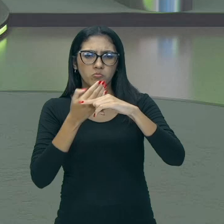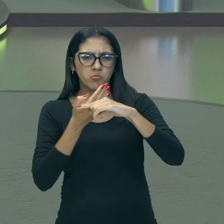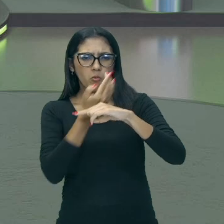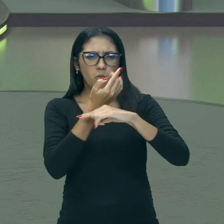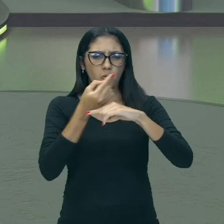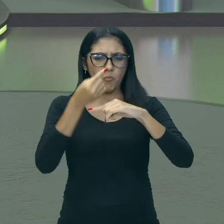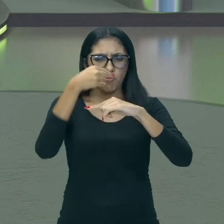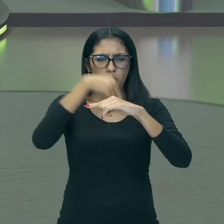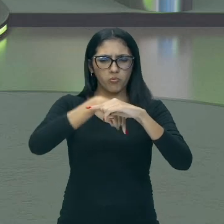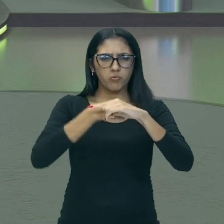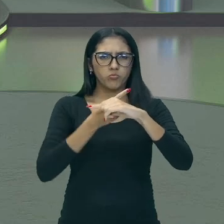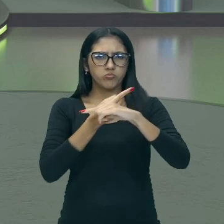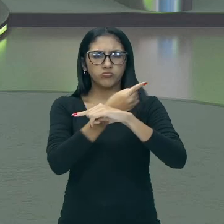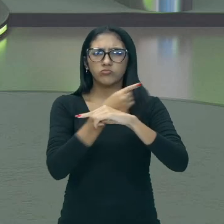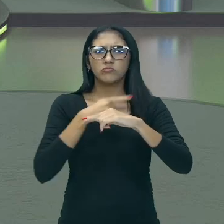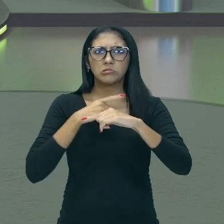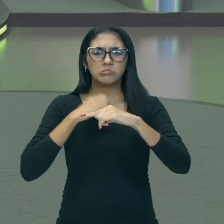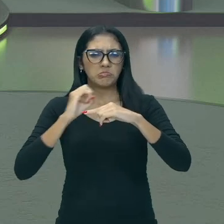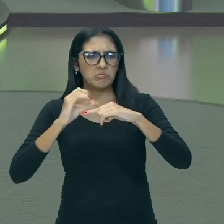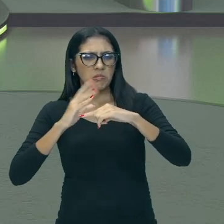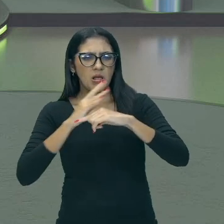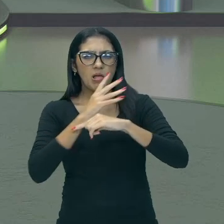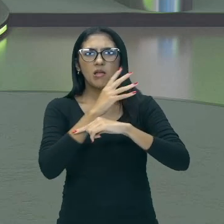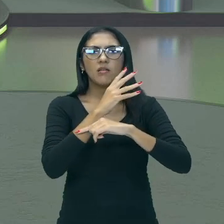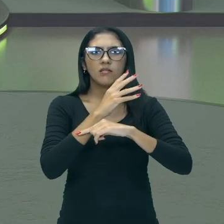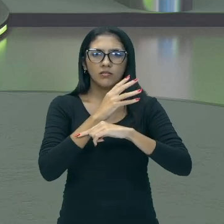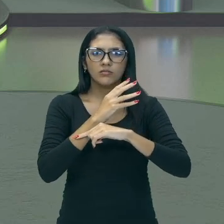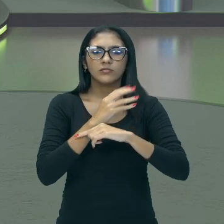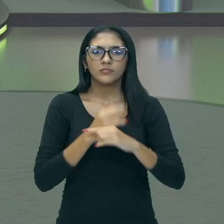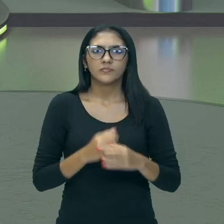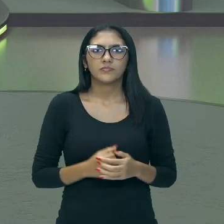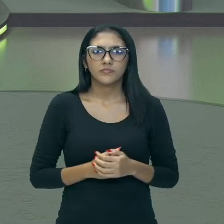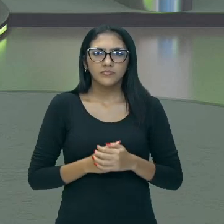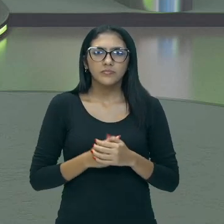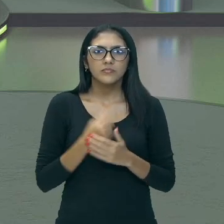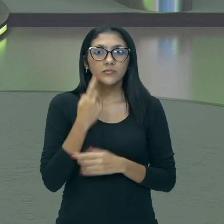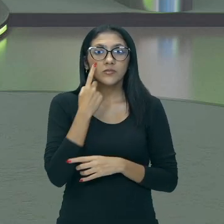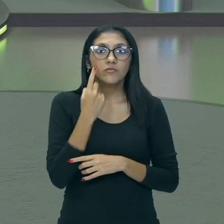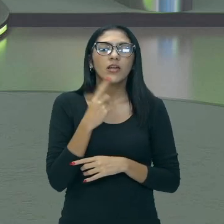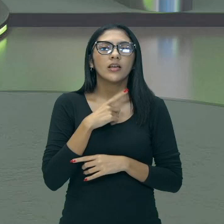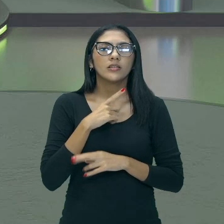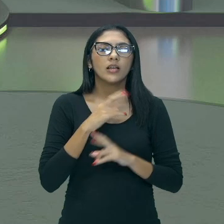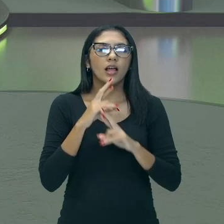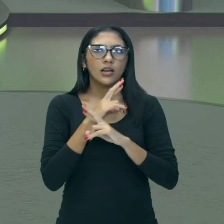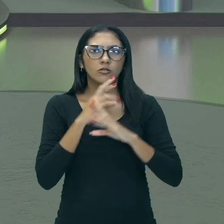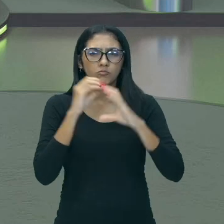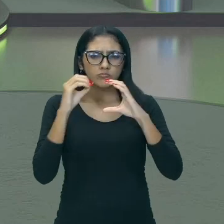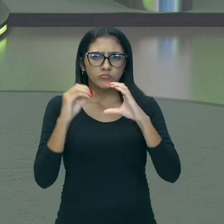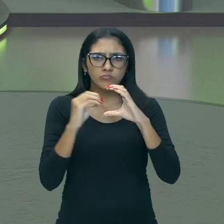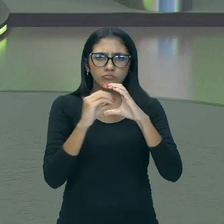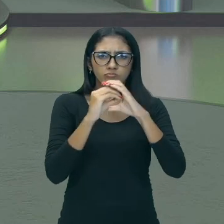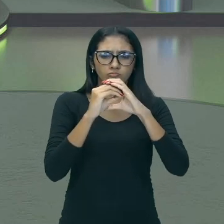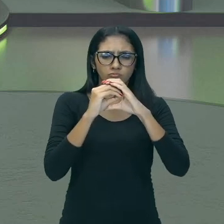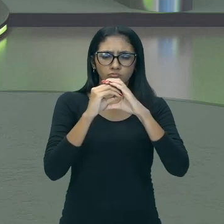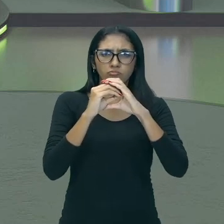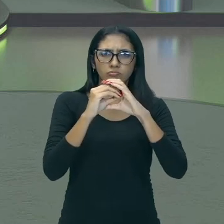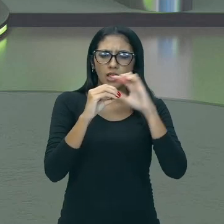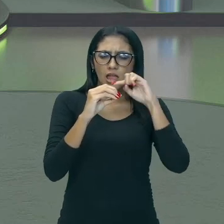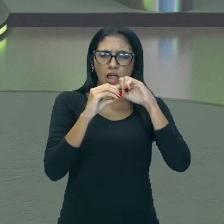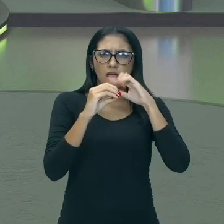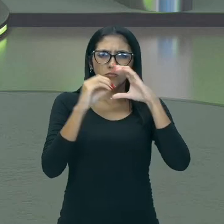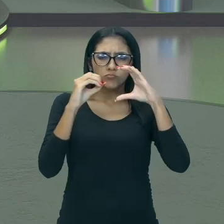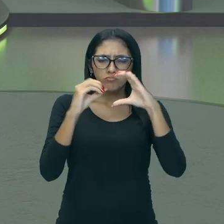de Rutherford, os elétrons eles giram em torno do núcleo. Como você pode ver, essa bolinha preta no meio é o